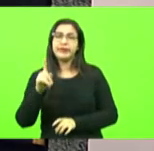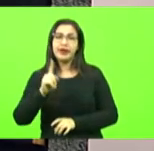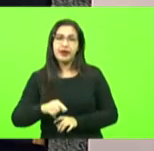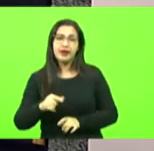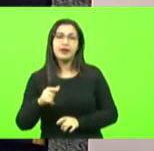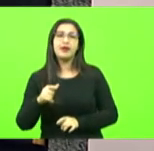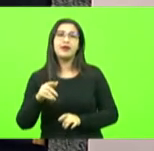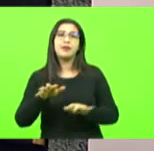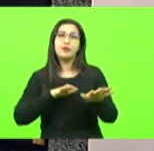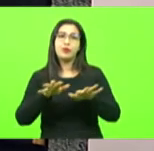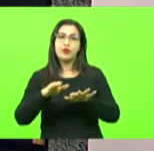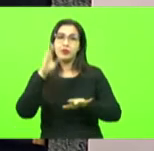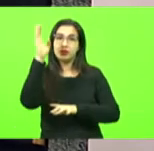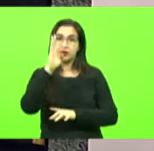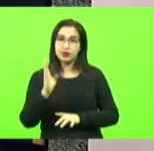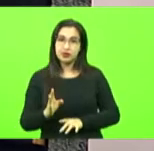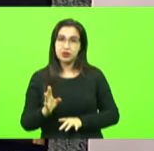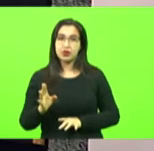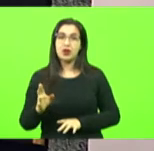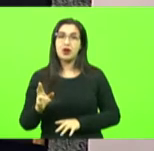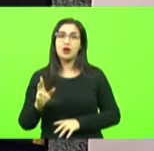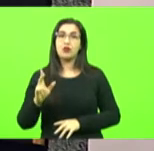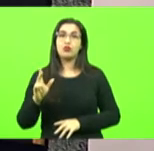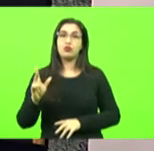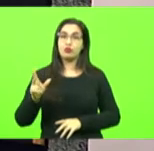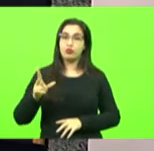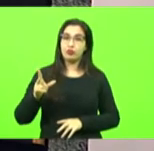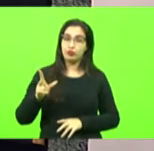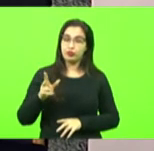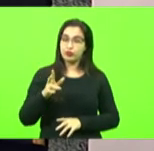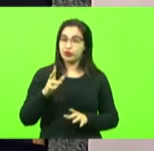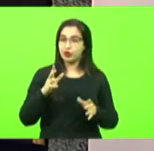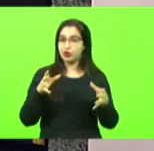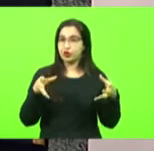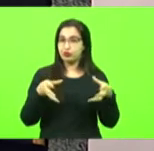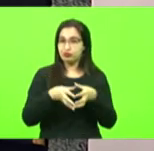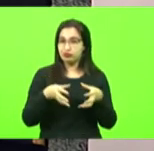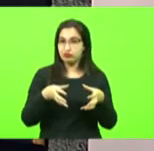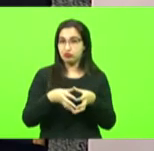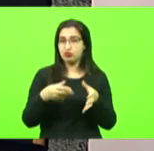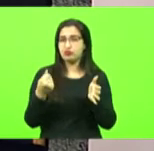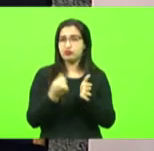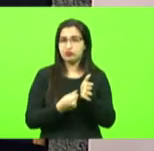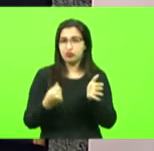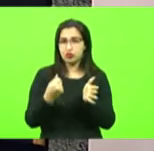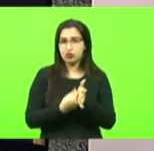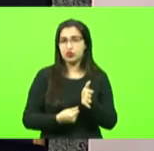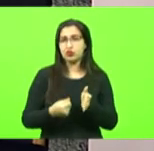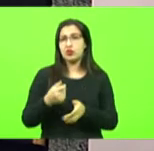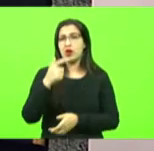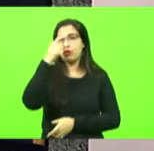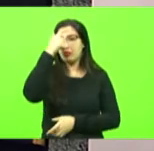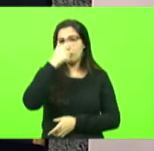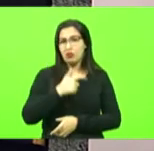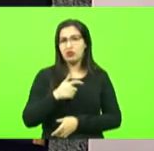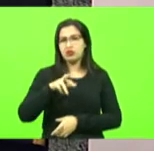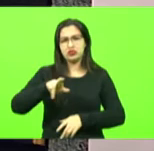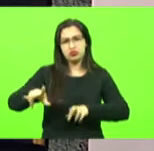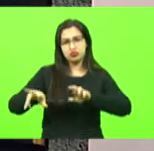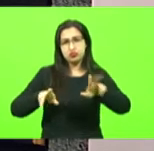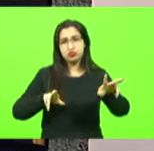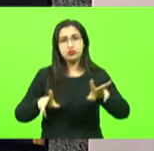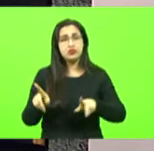nacional, autônomo, de massa, de luta, com rostos regionais, sem distinção de cor da